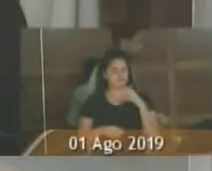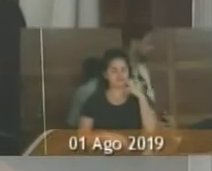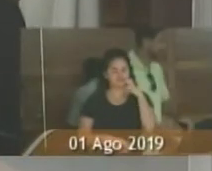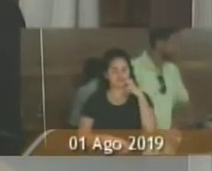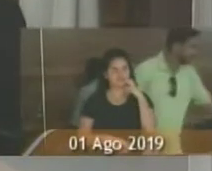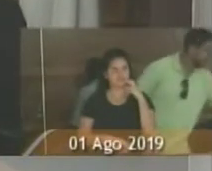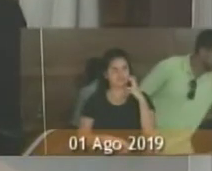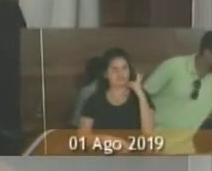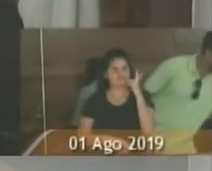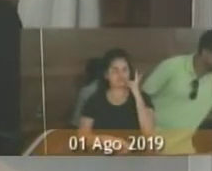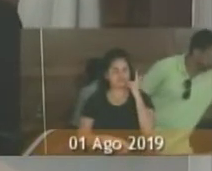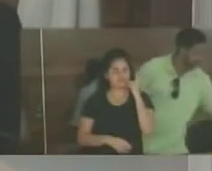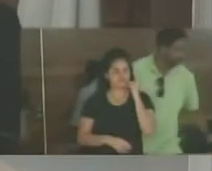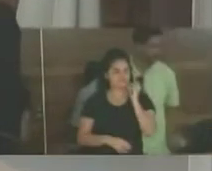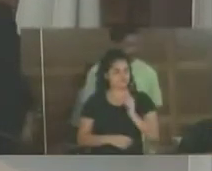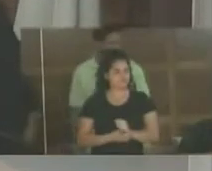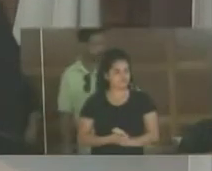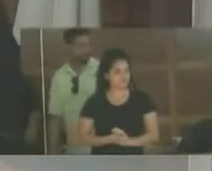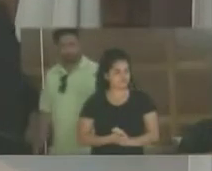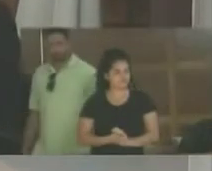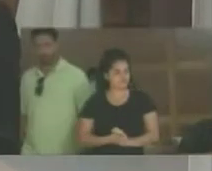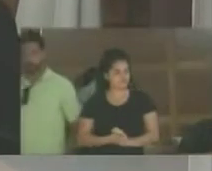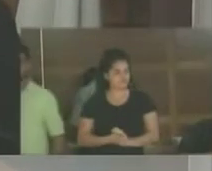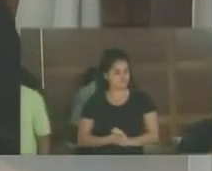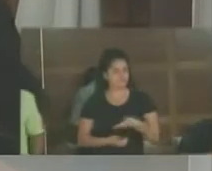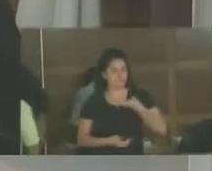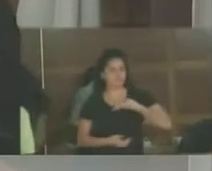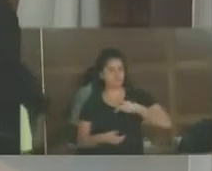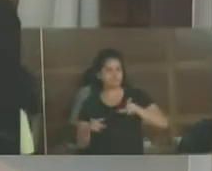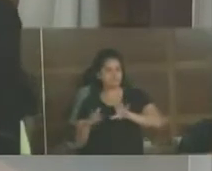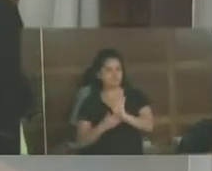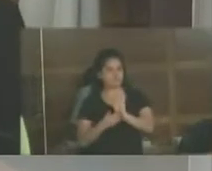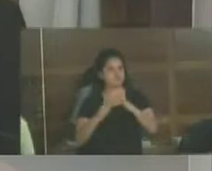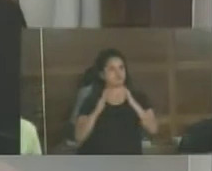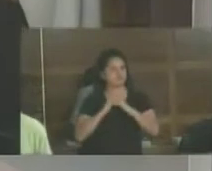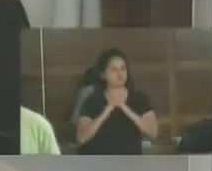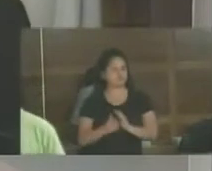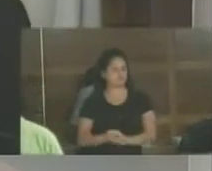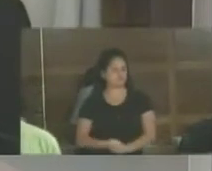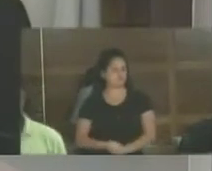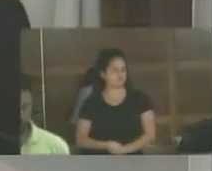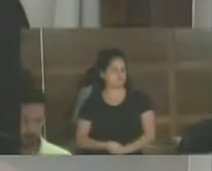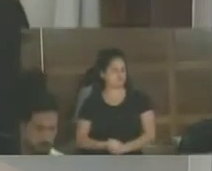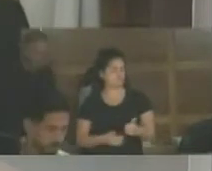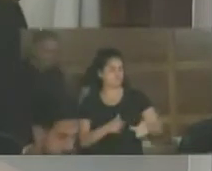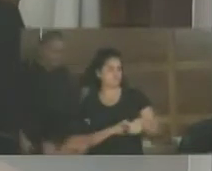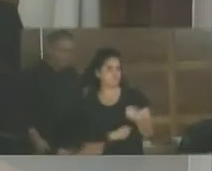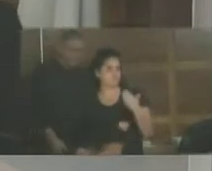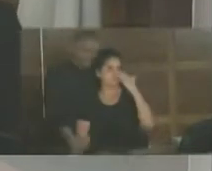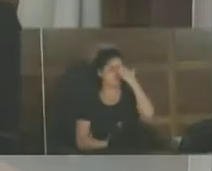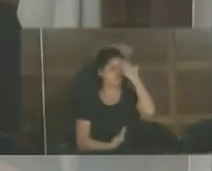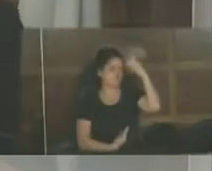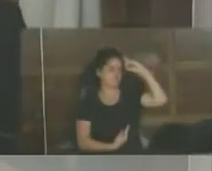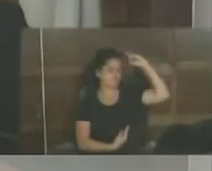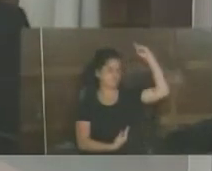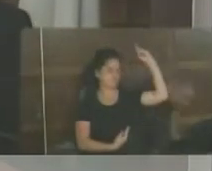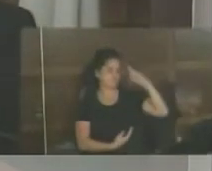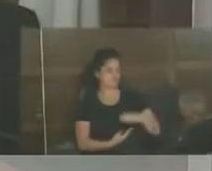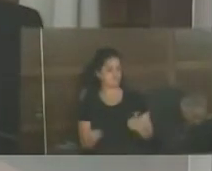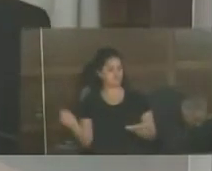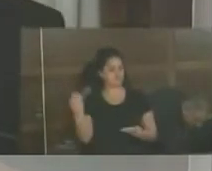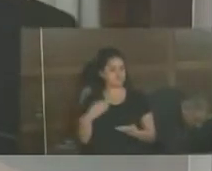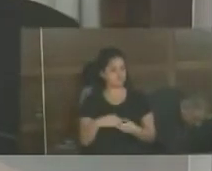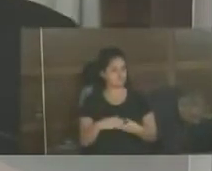plenária, os amigos que nos assistem em suas casas. Primeiro, agradecer a Deus, né? Estamos voltando aí